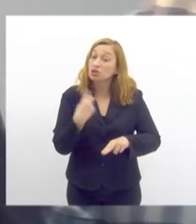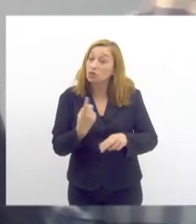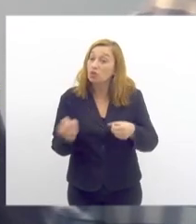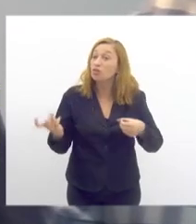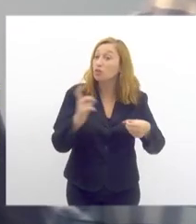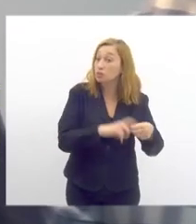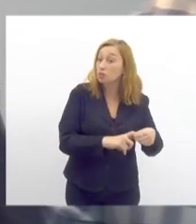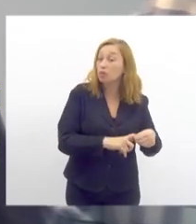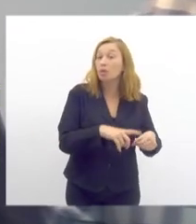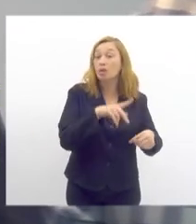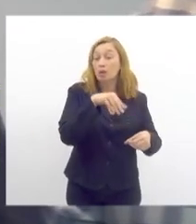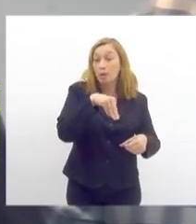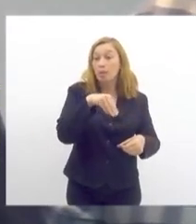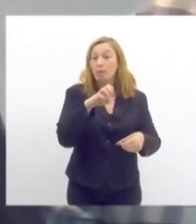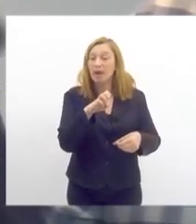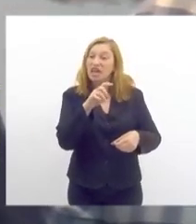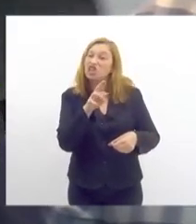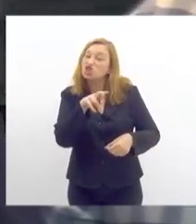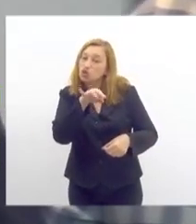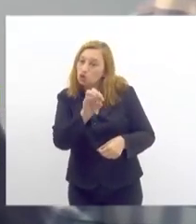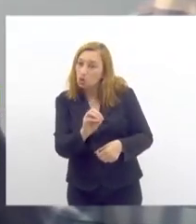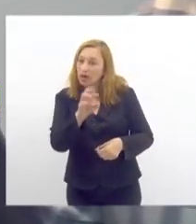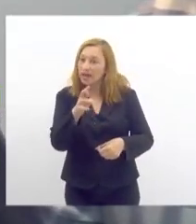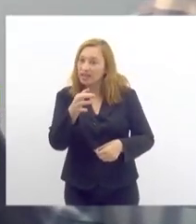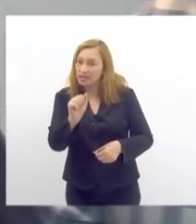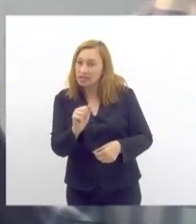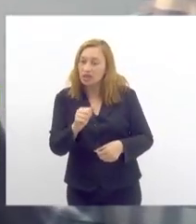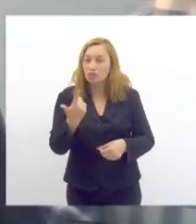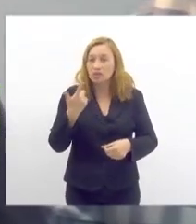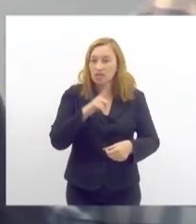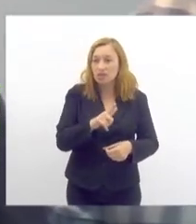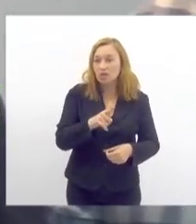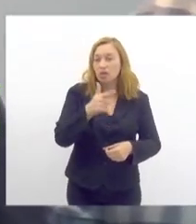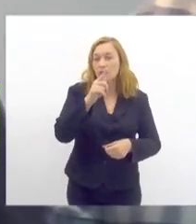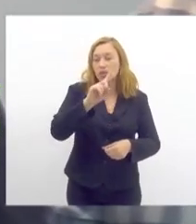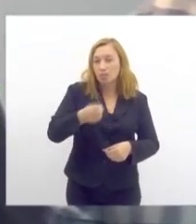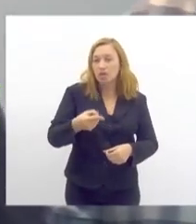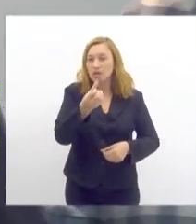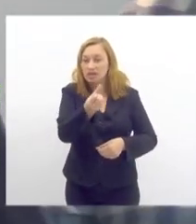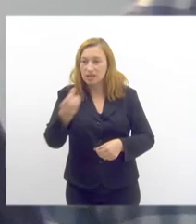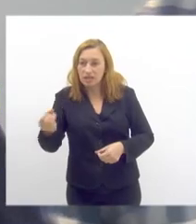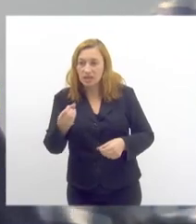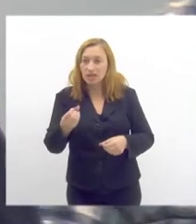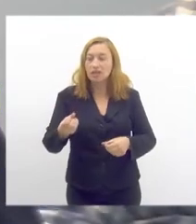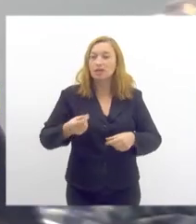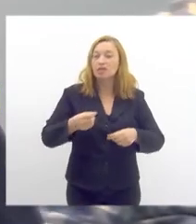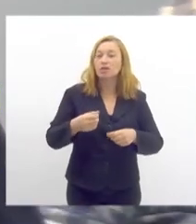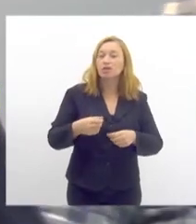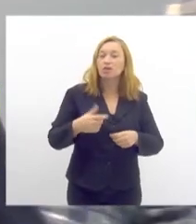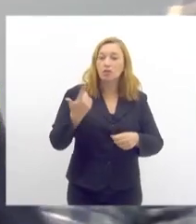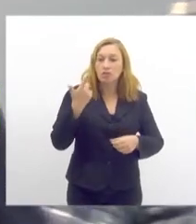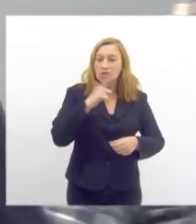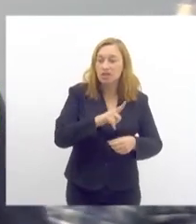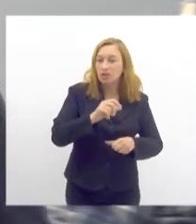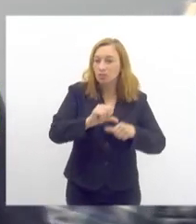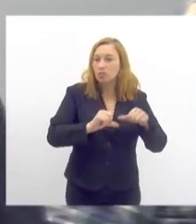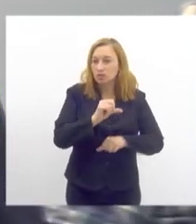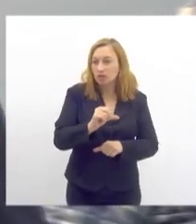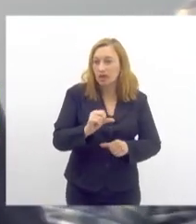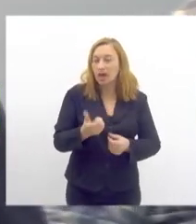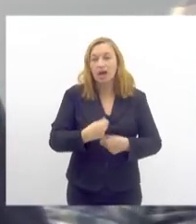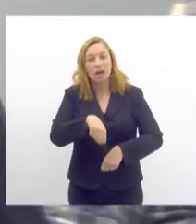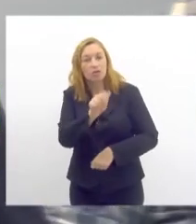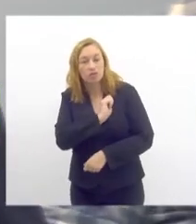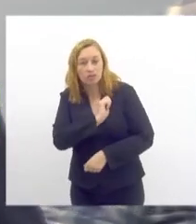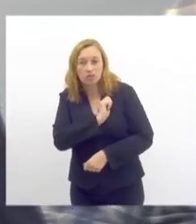com a meritocracia, por isso que a gente conseguiu fazer 1.600 GVPs, por isso que a gente brigou e mudou o entendimento do Conselho de Recuperação Fiscal